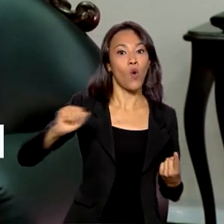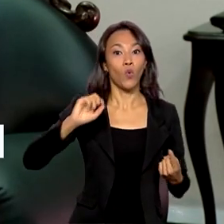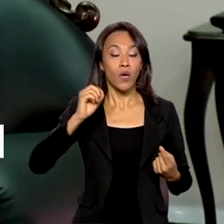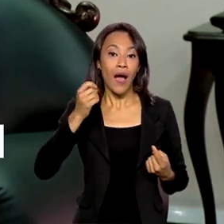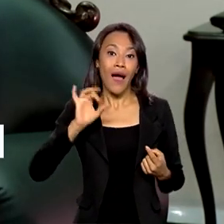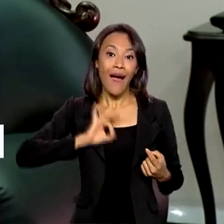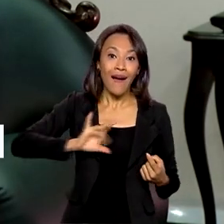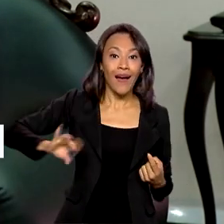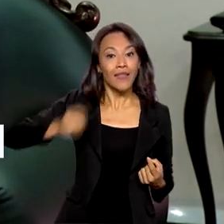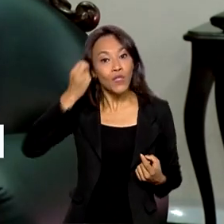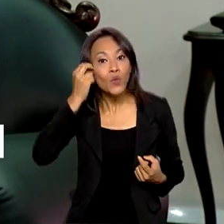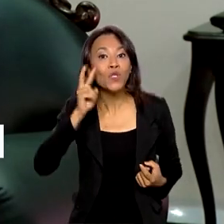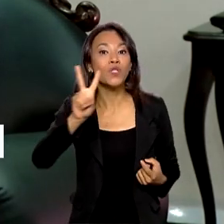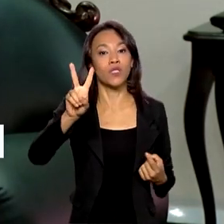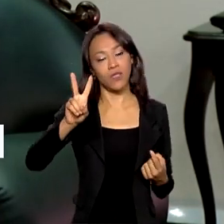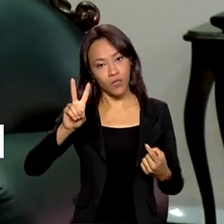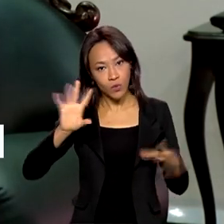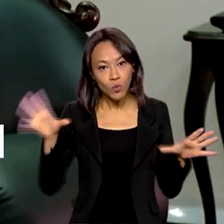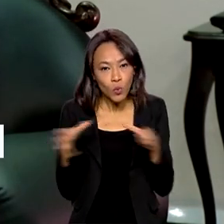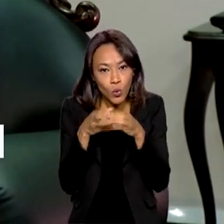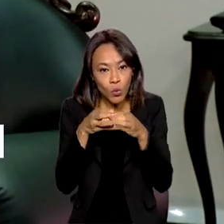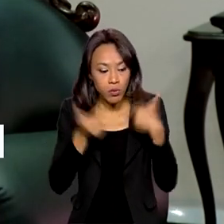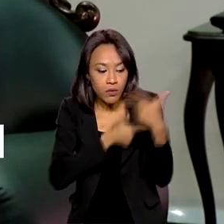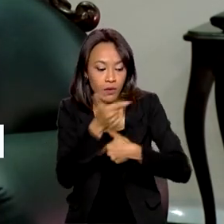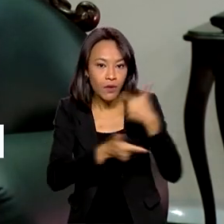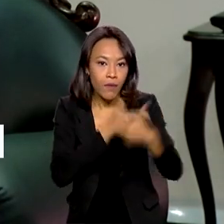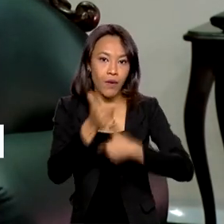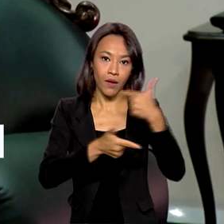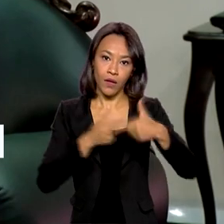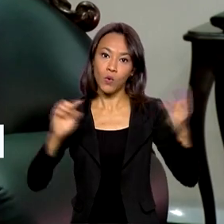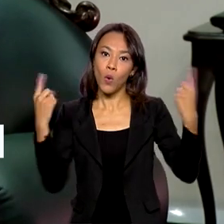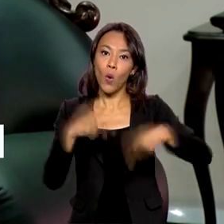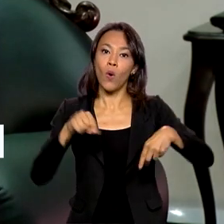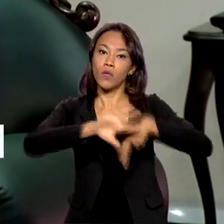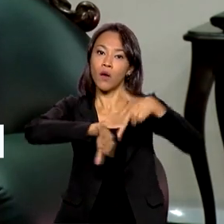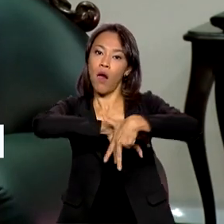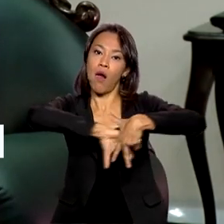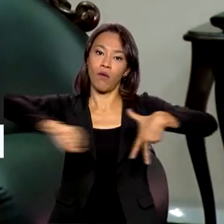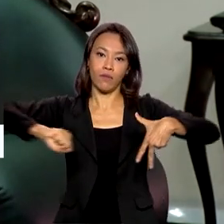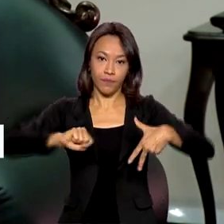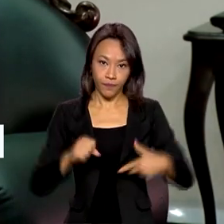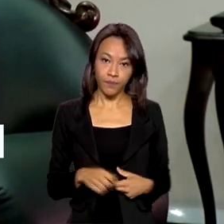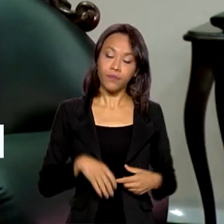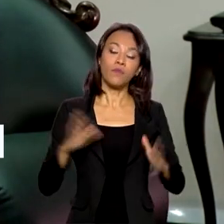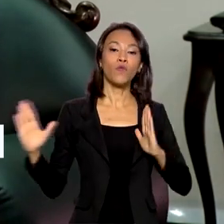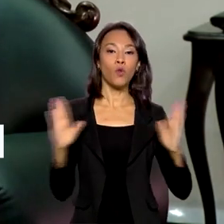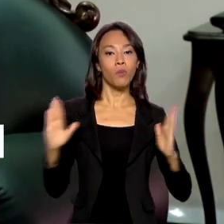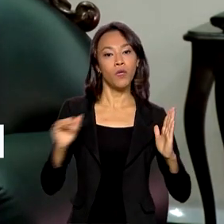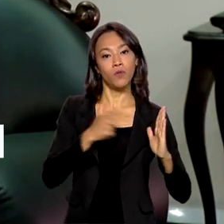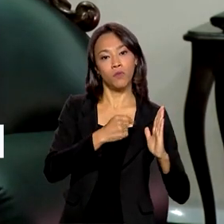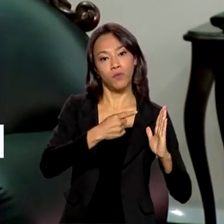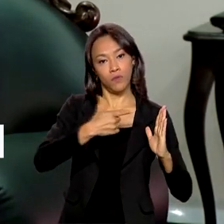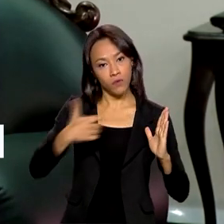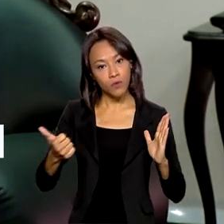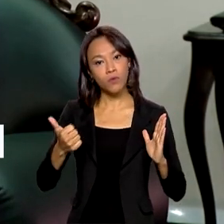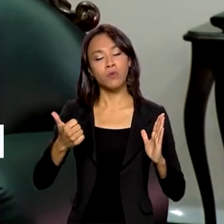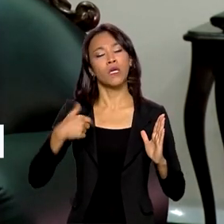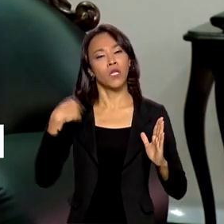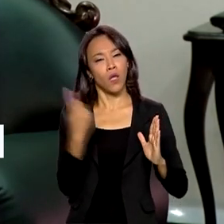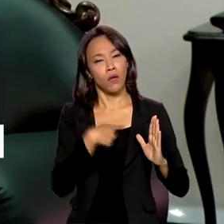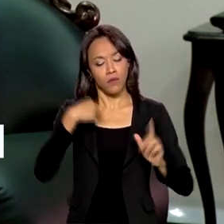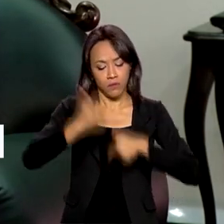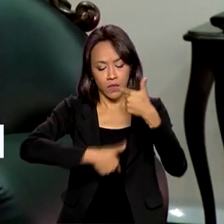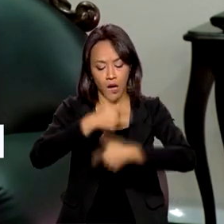cada dois dias uma operação de combate à corrupção no Brasil ele está carente em 2021 nós fizemos um trabalho muito forte